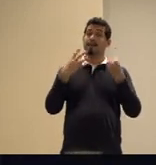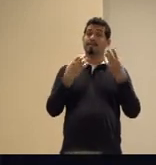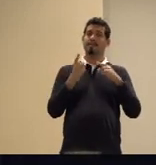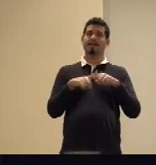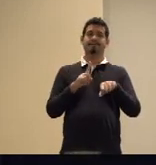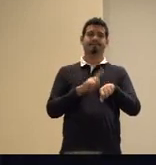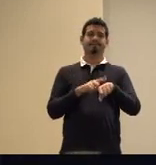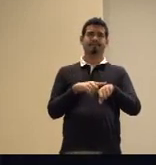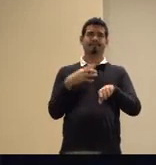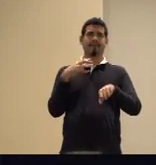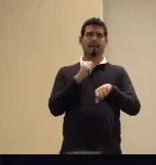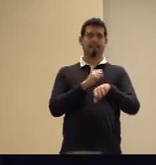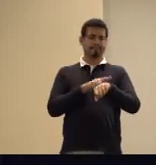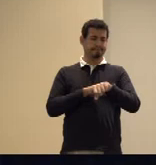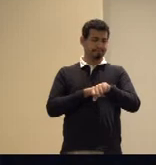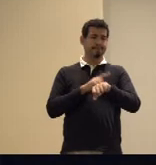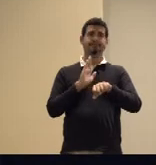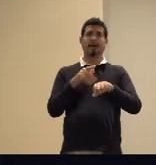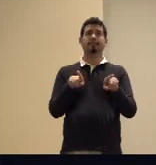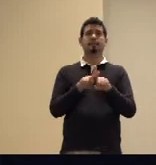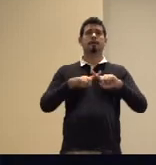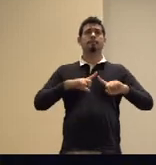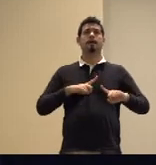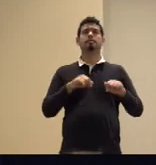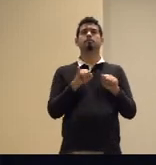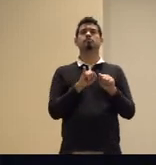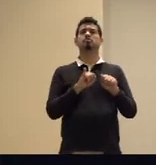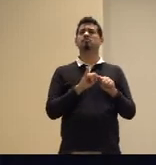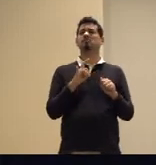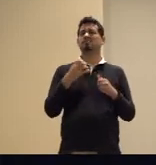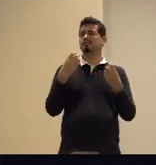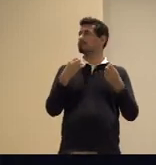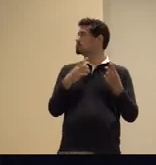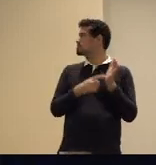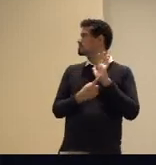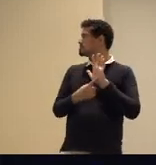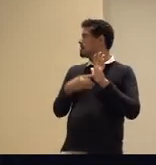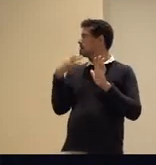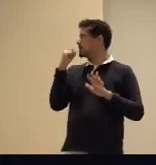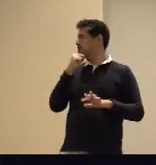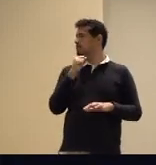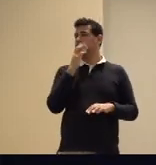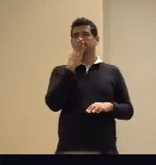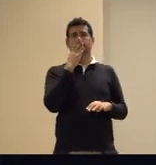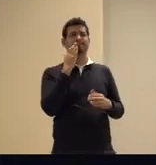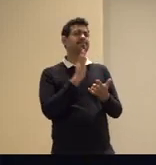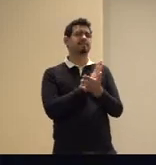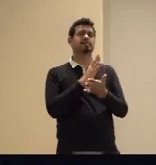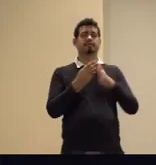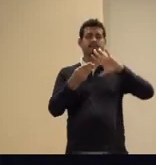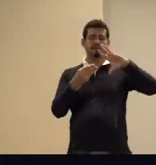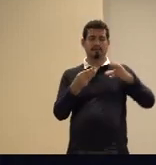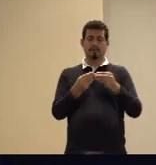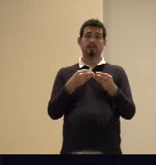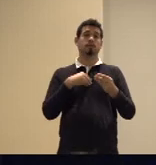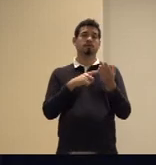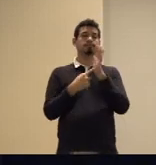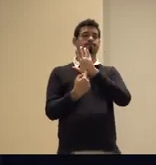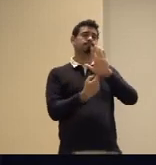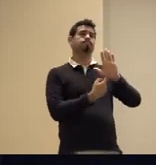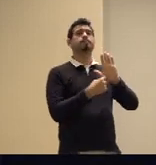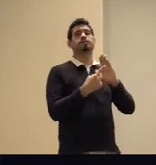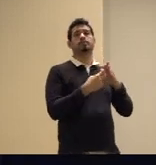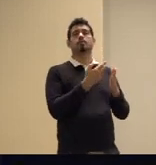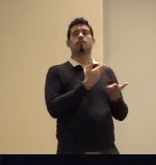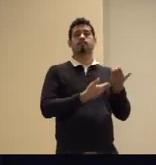é bem mais curto, então só vou pedir para passar até aí, tá bom. Algumas coisas que eu trouxe para a gente